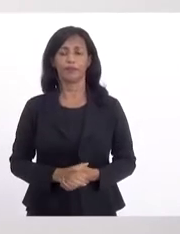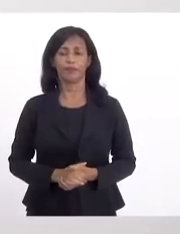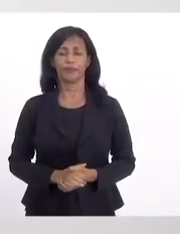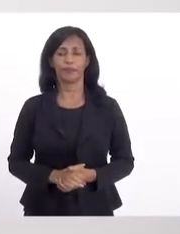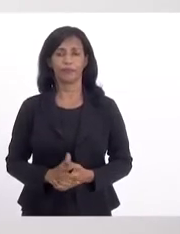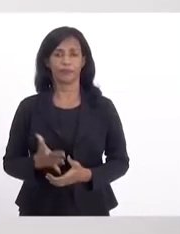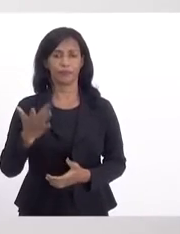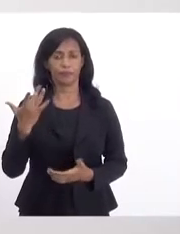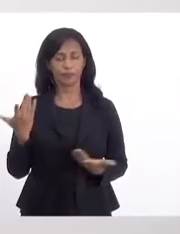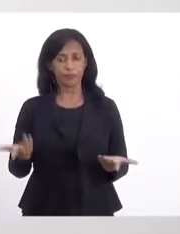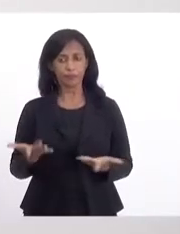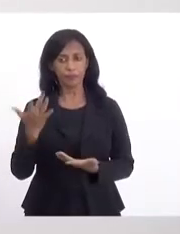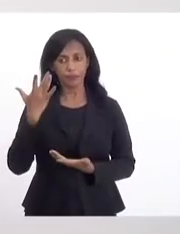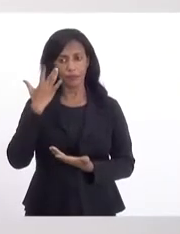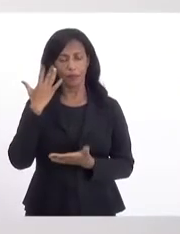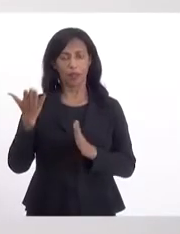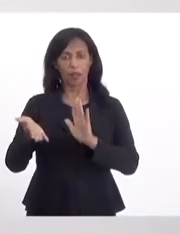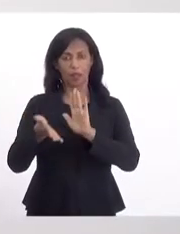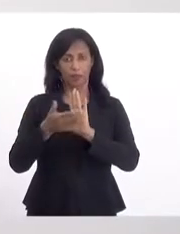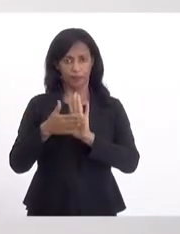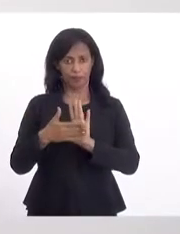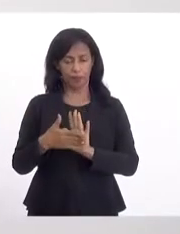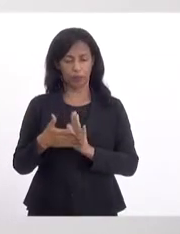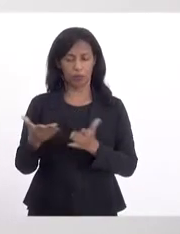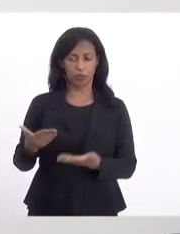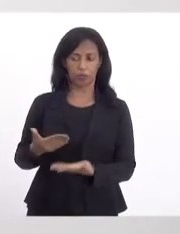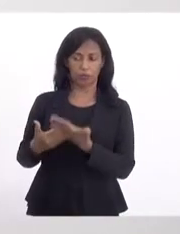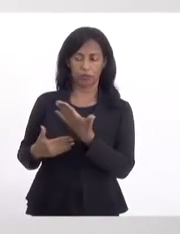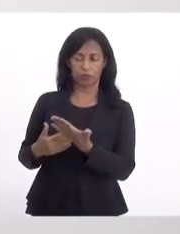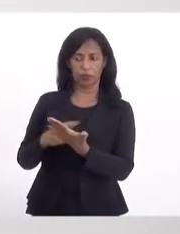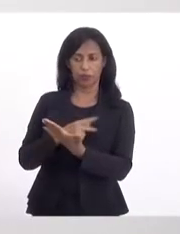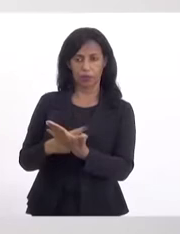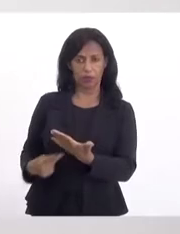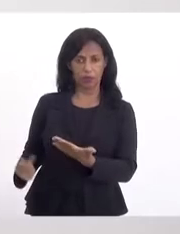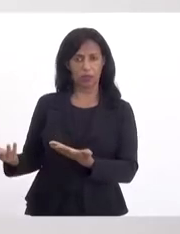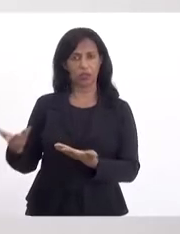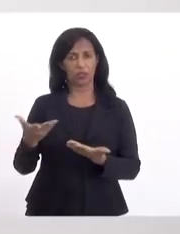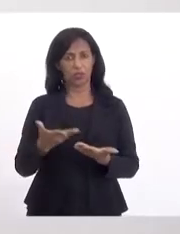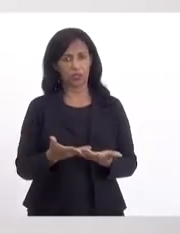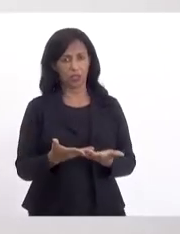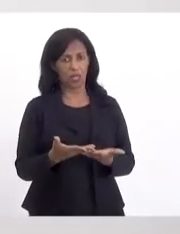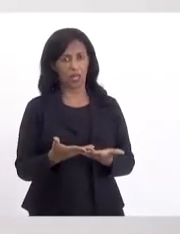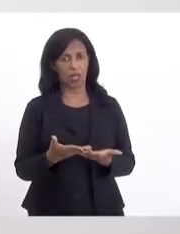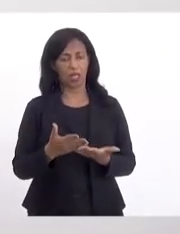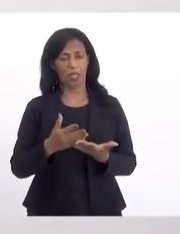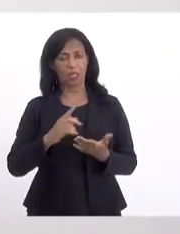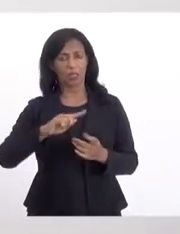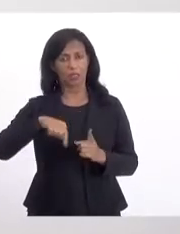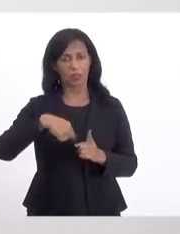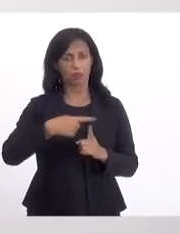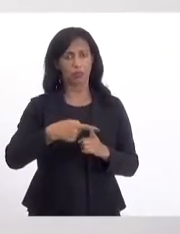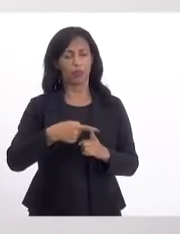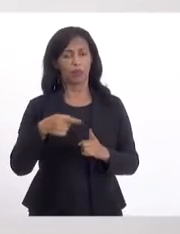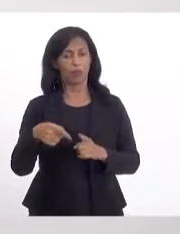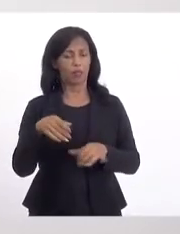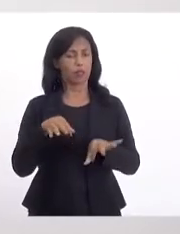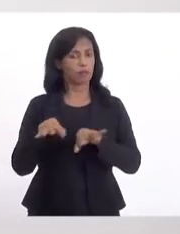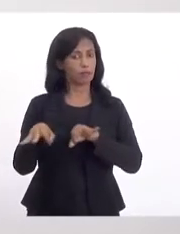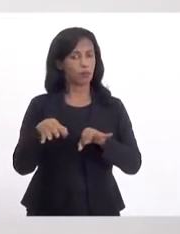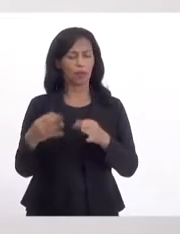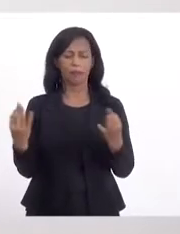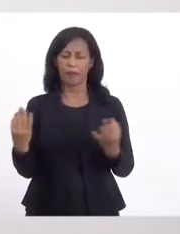que a proposta que Vossa Excelência traz em termos de aditivo para esse plano